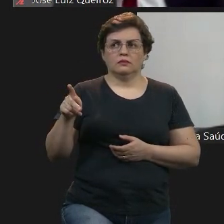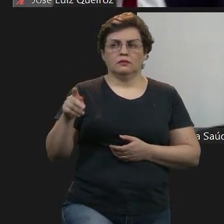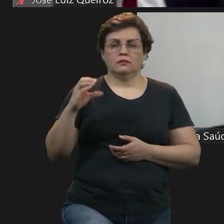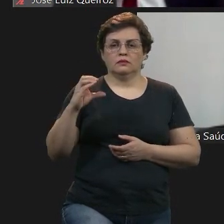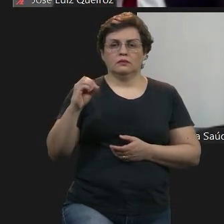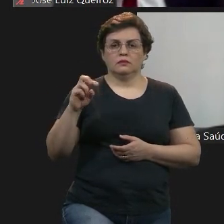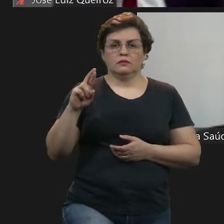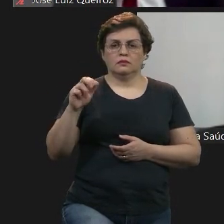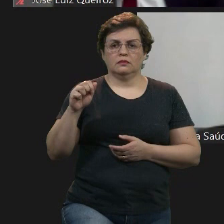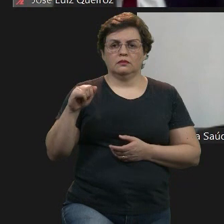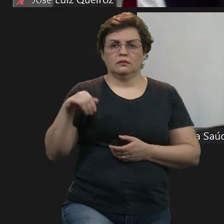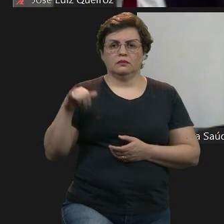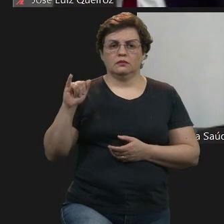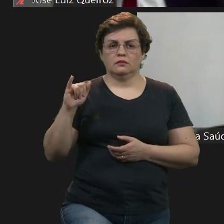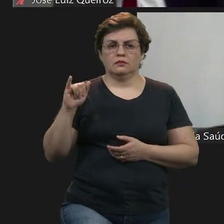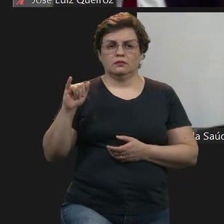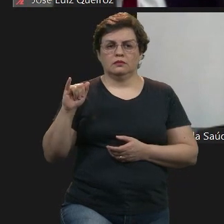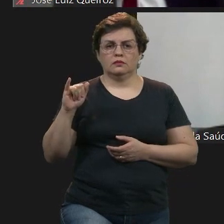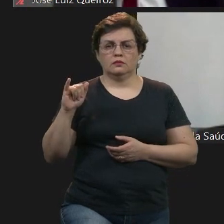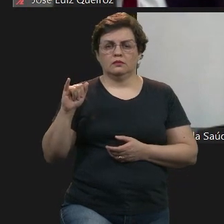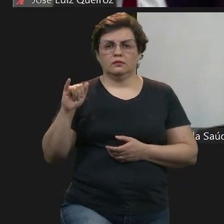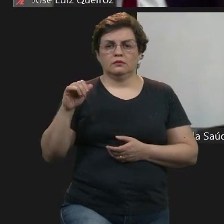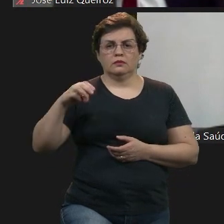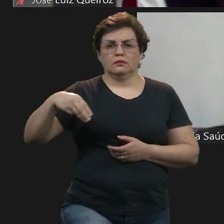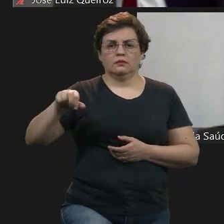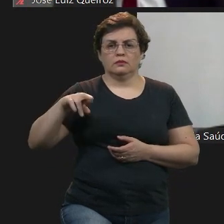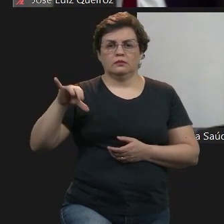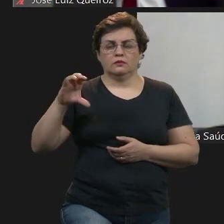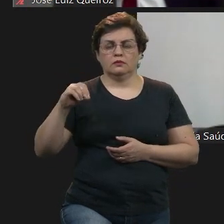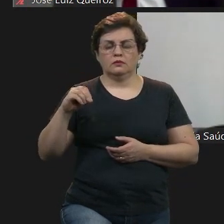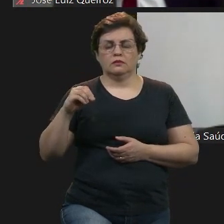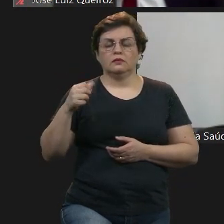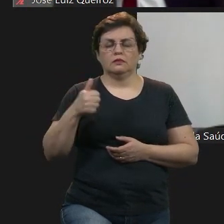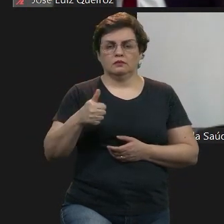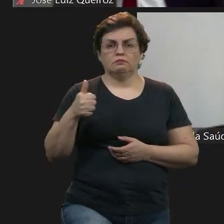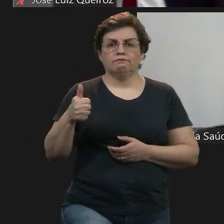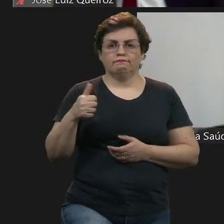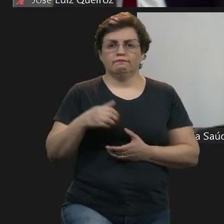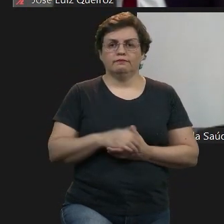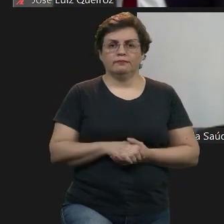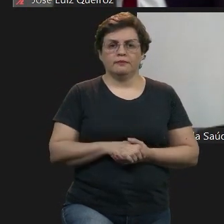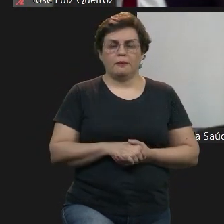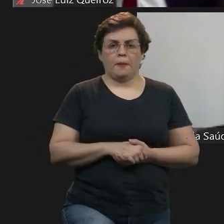Coraine? Sim. Vereador Maurício Roberto. Sim.